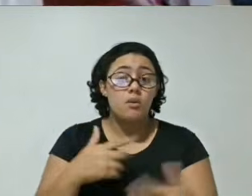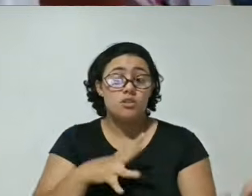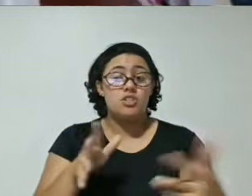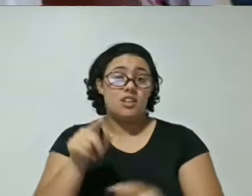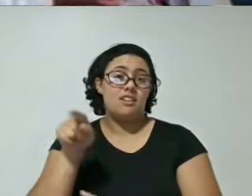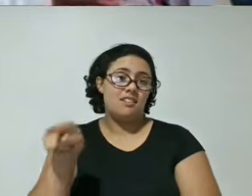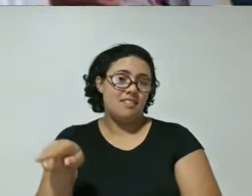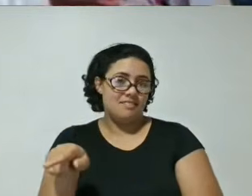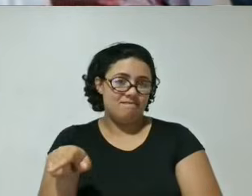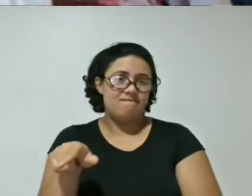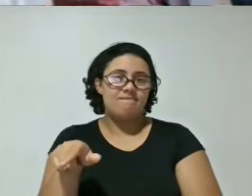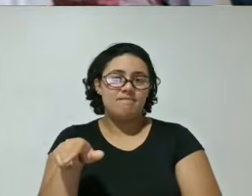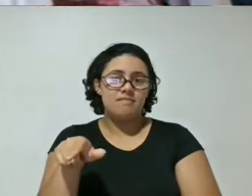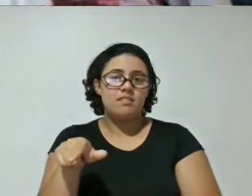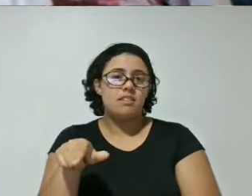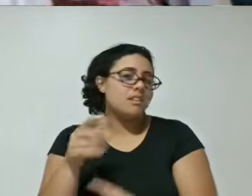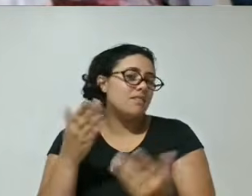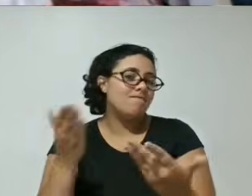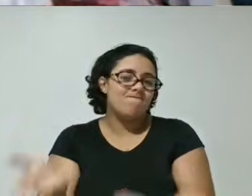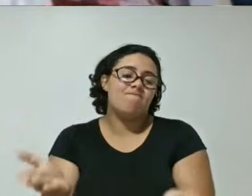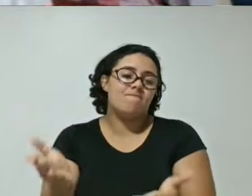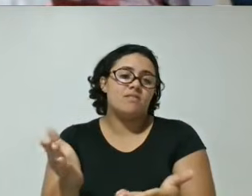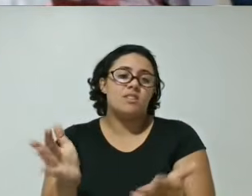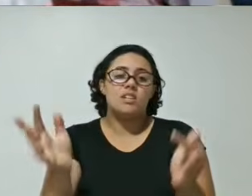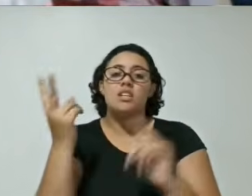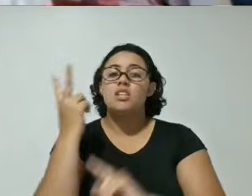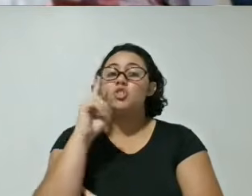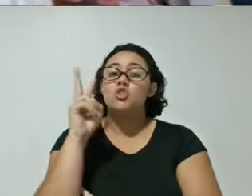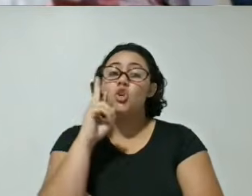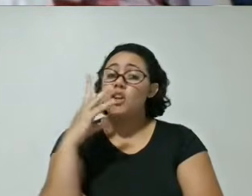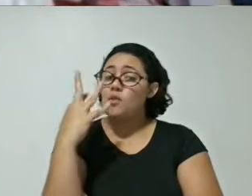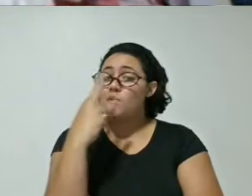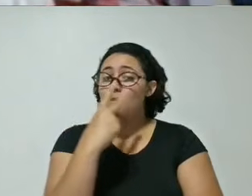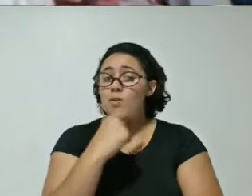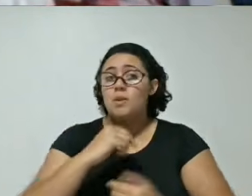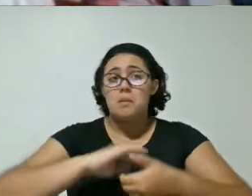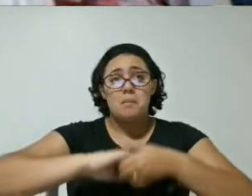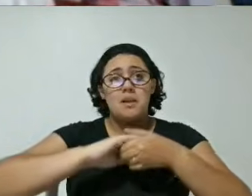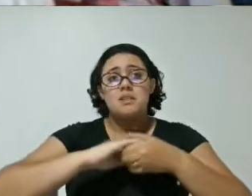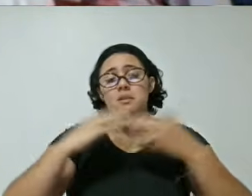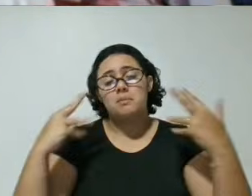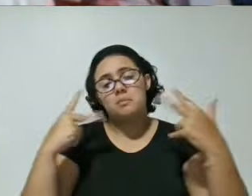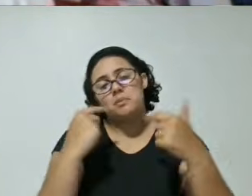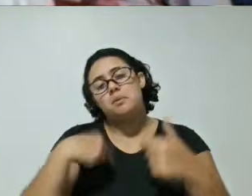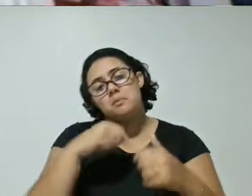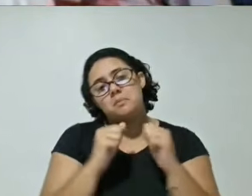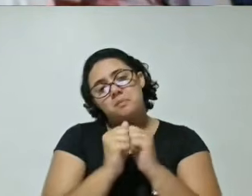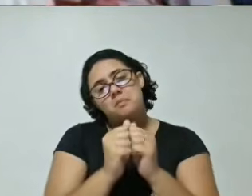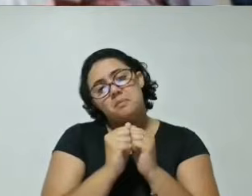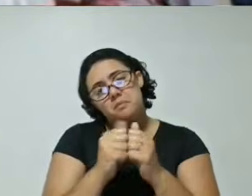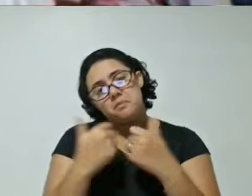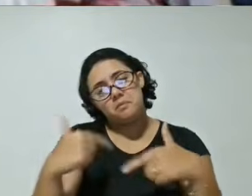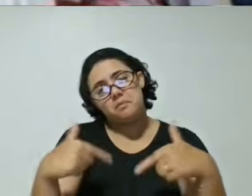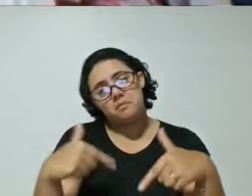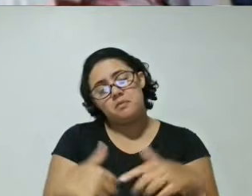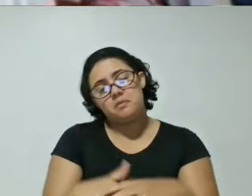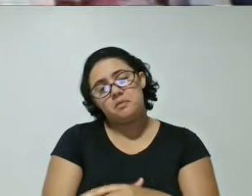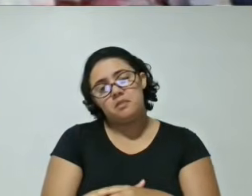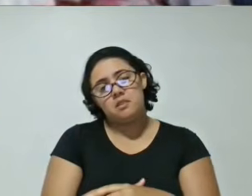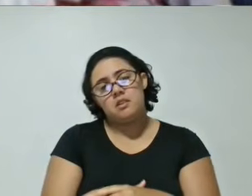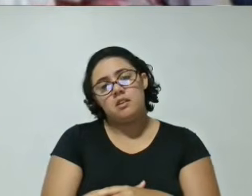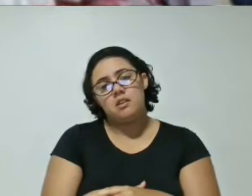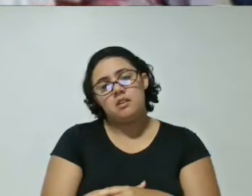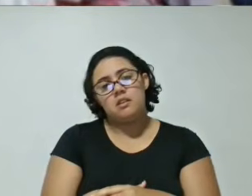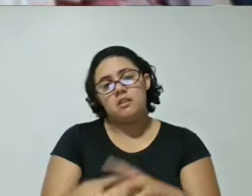E assim foi, assim, né? E foi uma história muito bonita, uma parceria muito bonita que a gente fez ali. Eu tenho muito